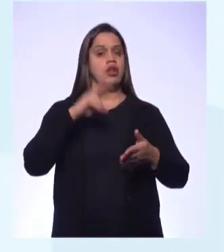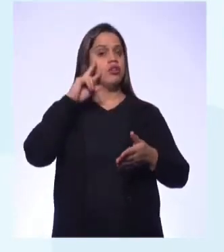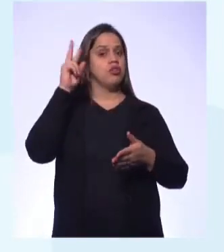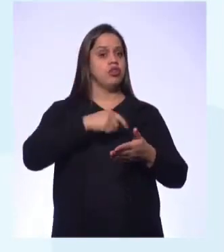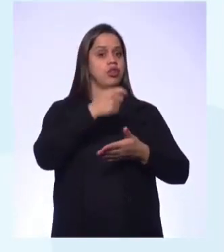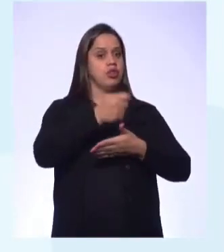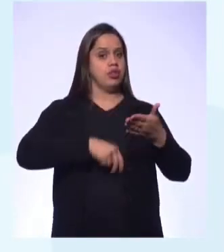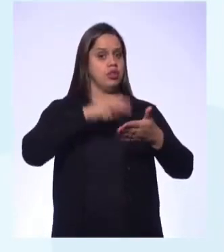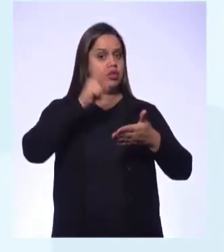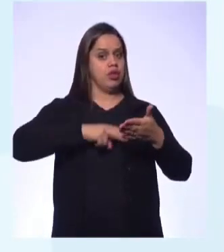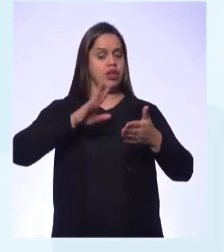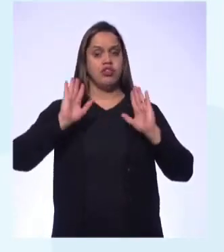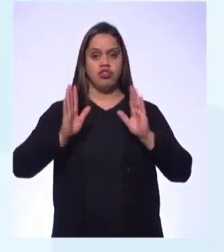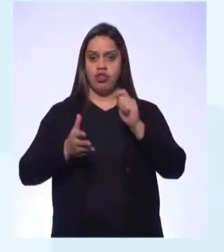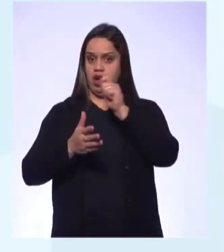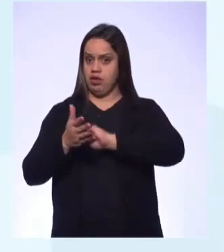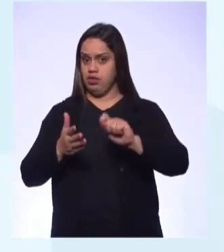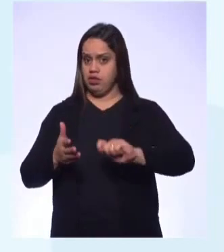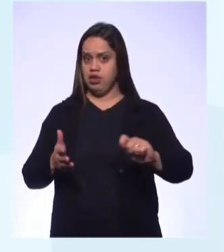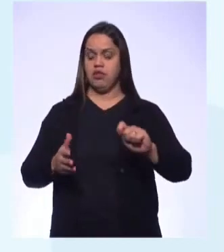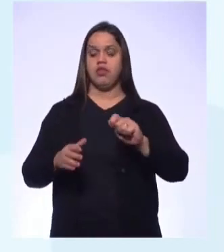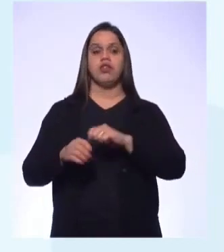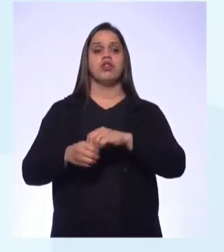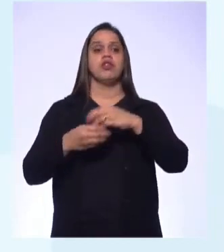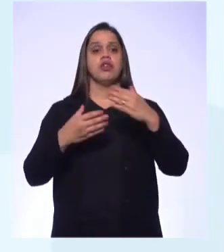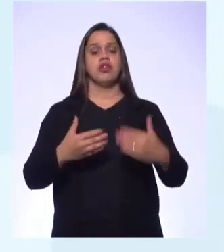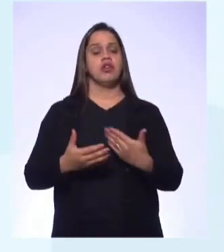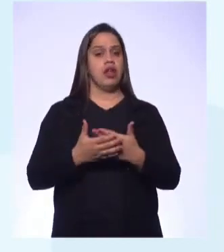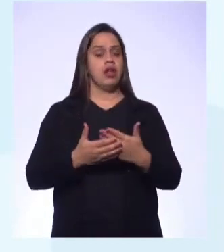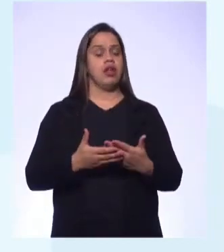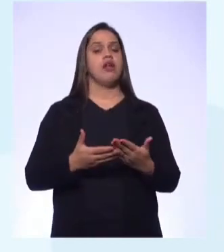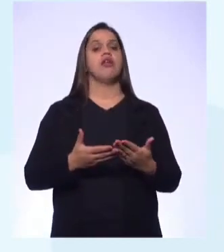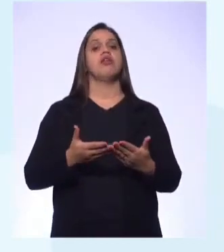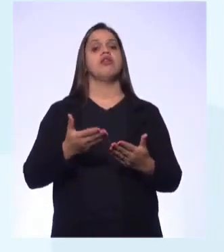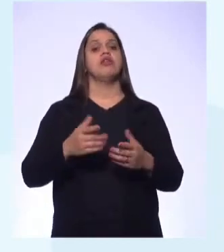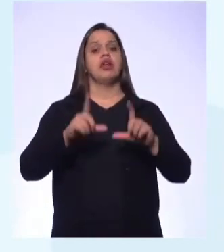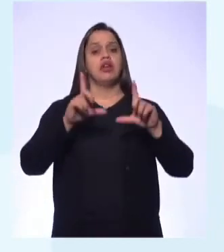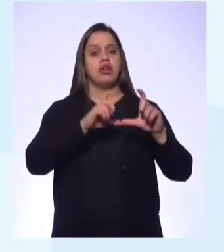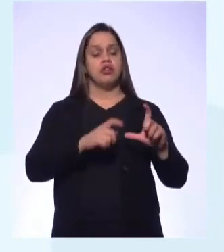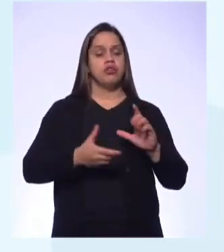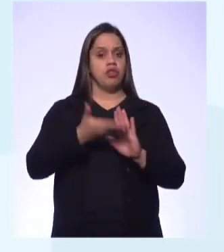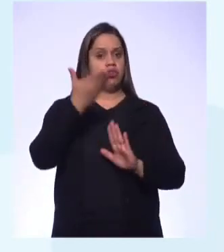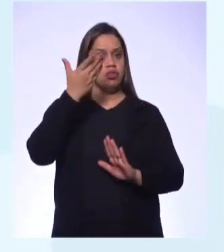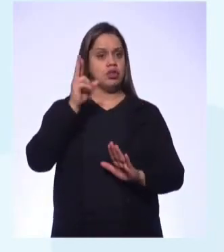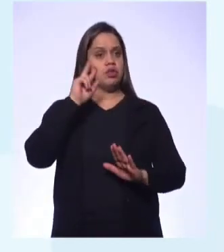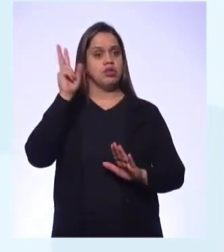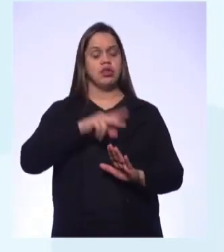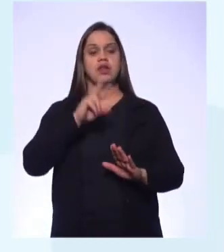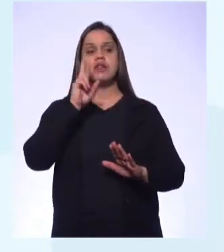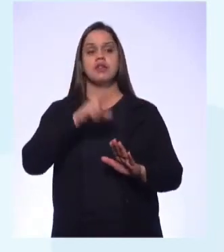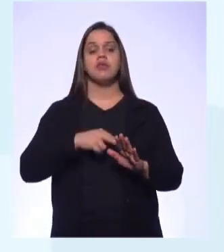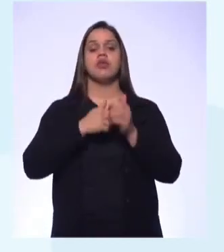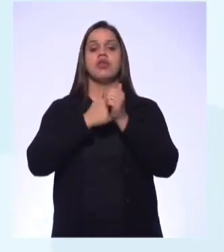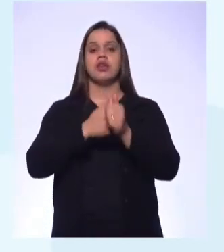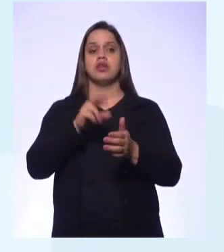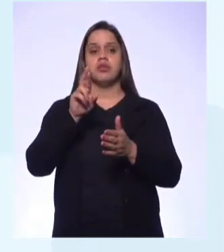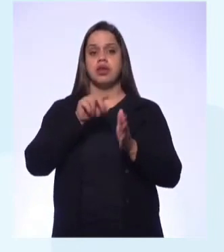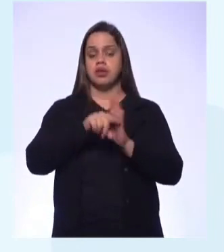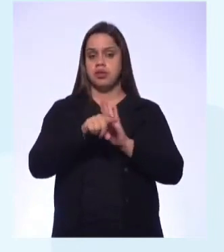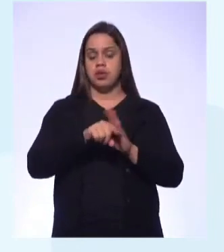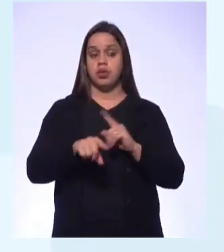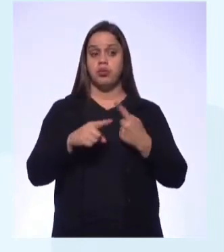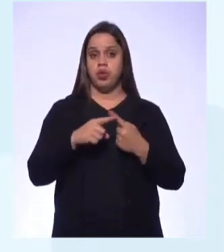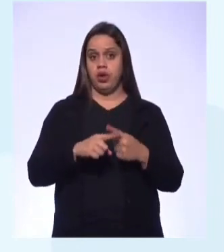que você reescreveu e no conteúdo das fotos acima, responda as questões que seguem. Então, é o seguinte, a gente criou uma legenda para a